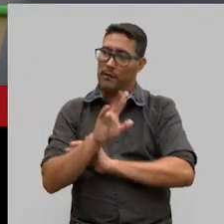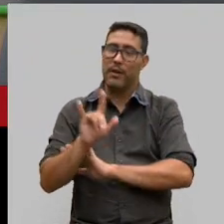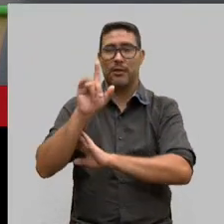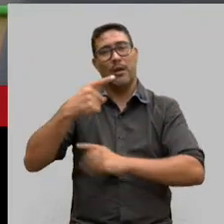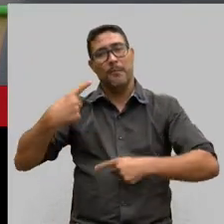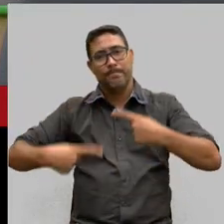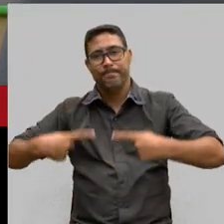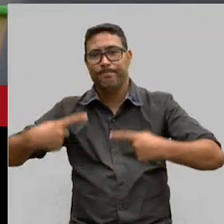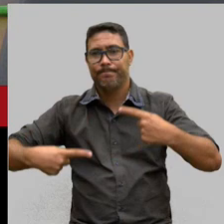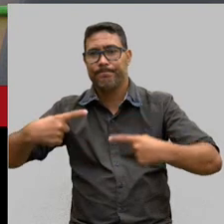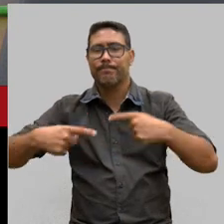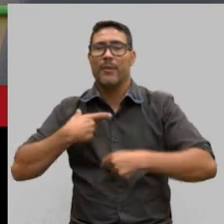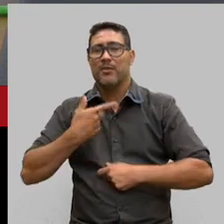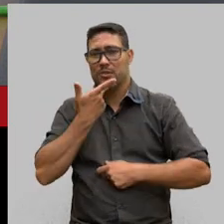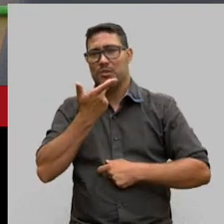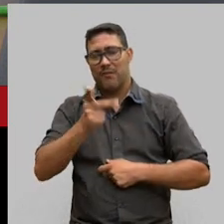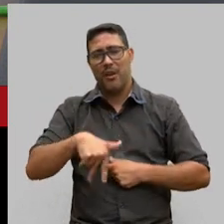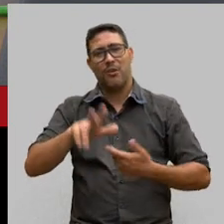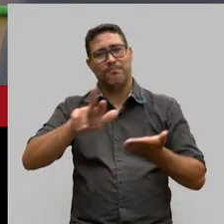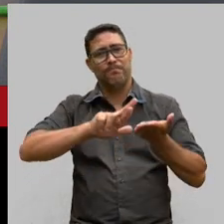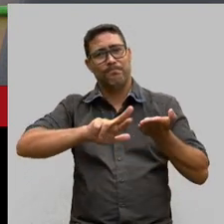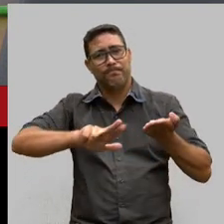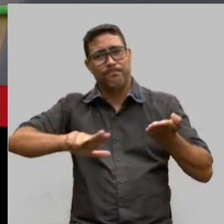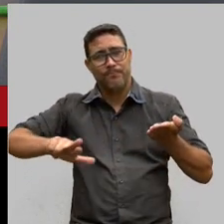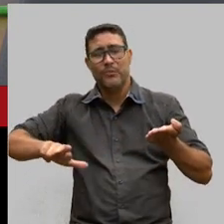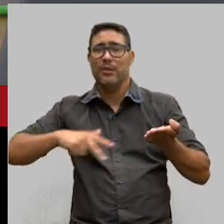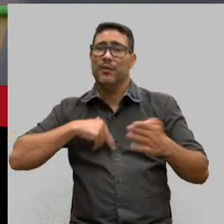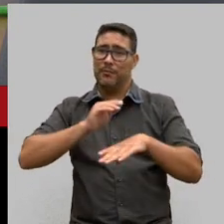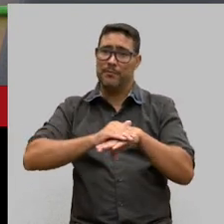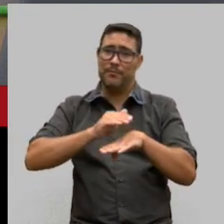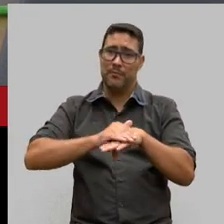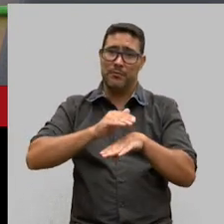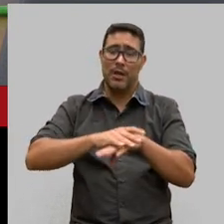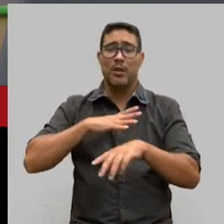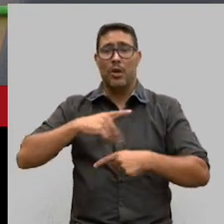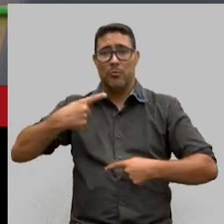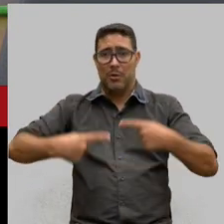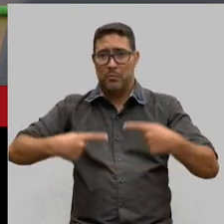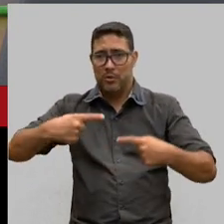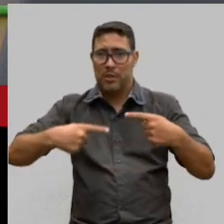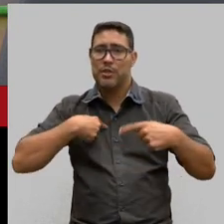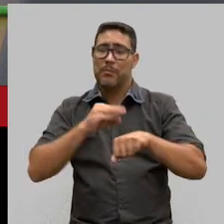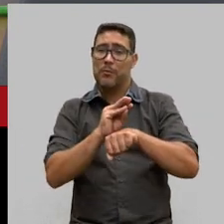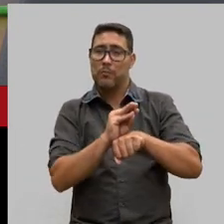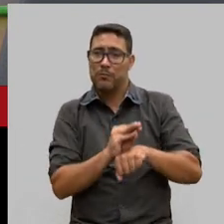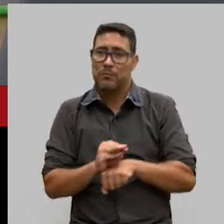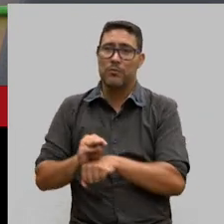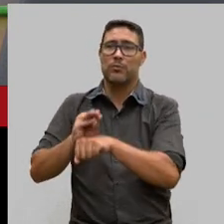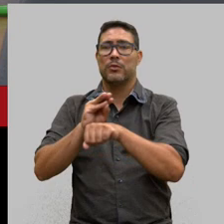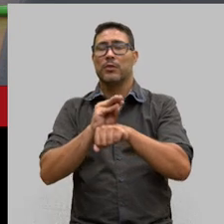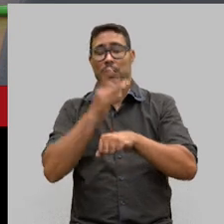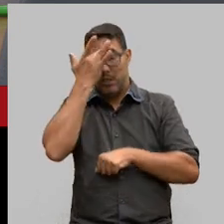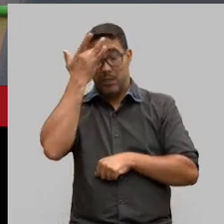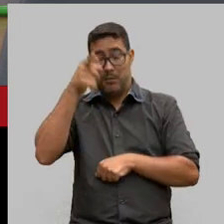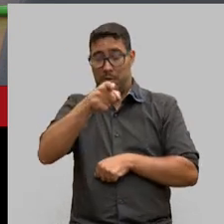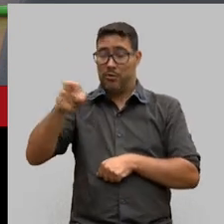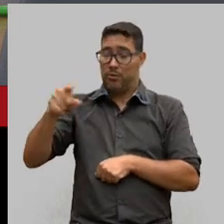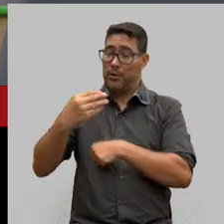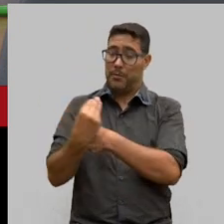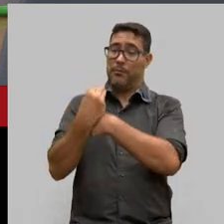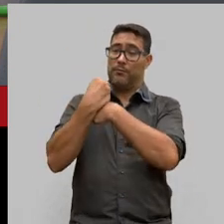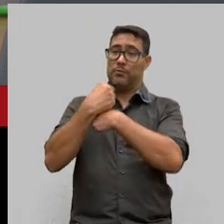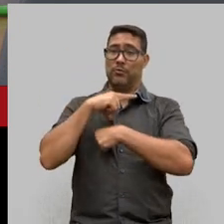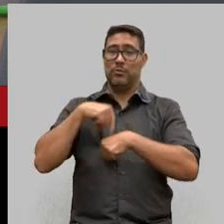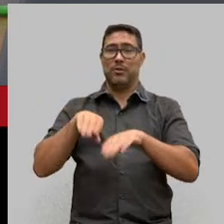Falou várias vezes aqui uma política para cuidar de quem cuida e essa política para cuidar